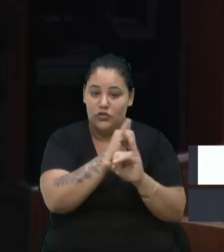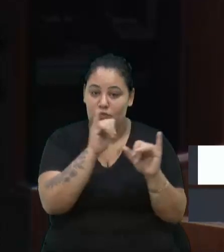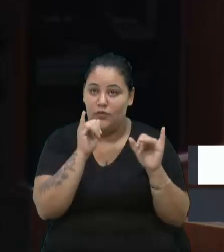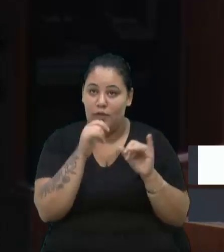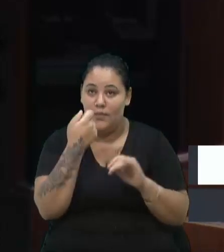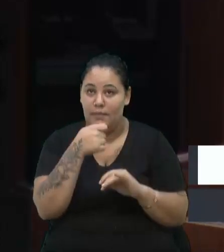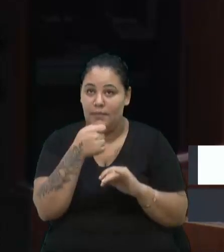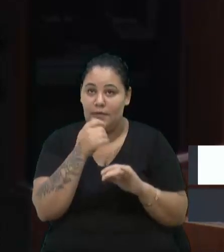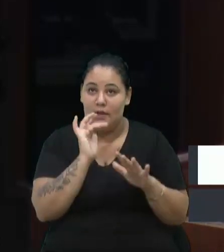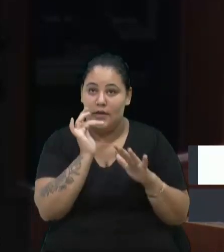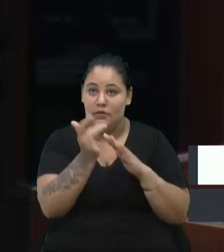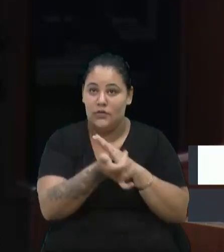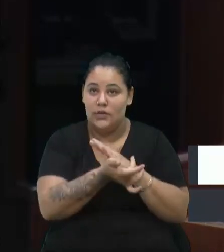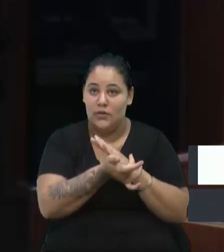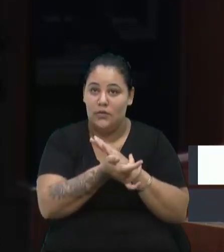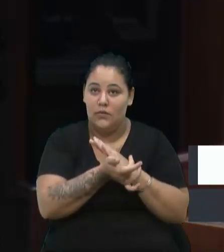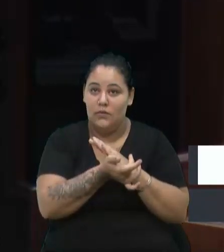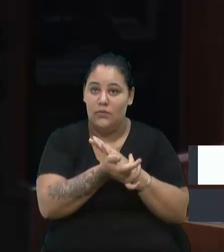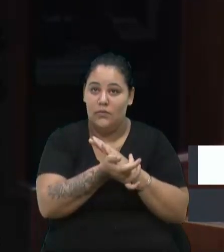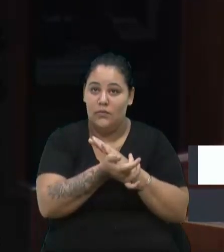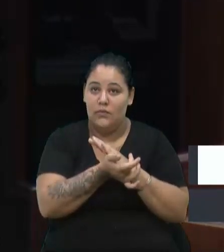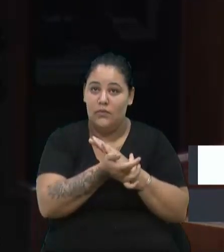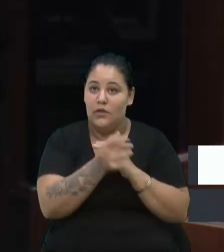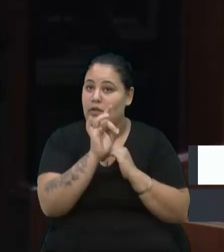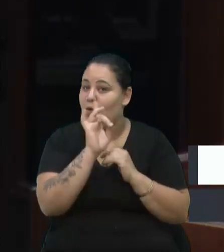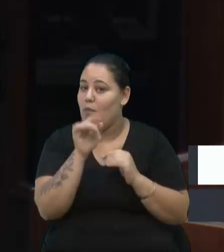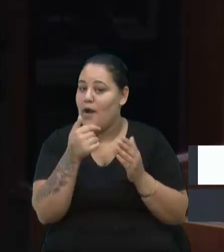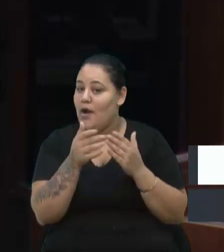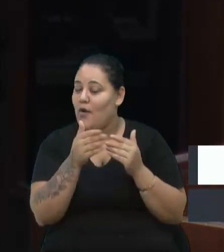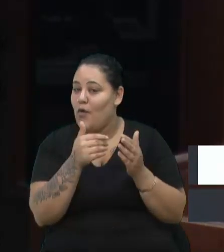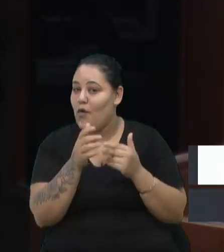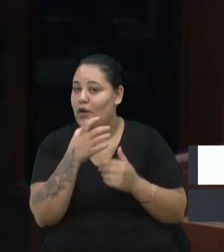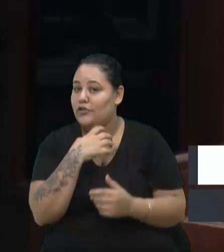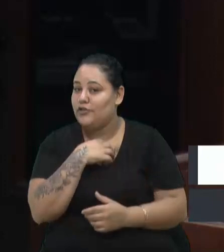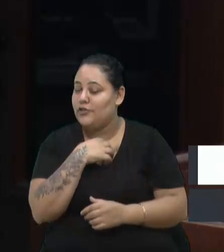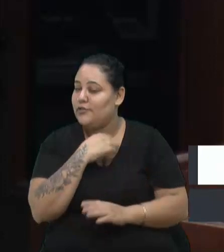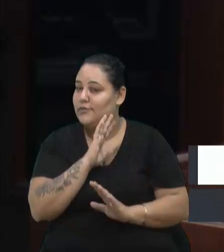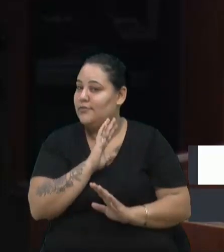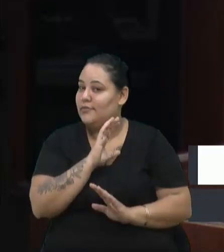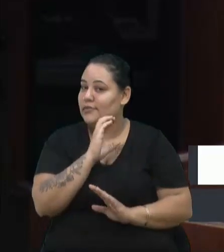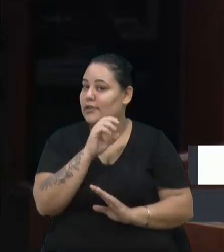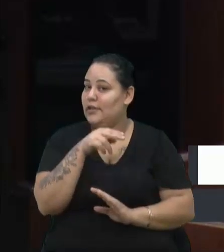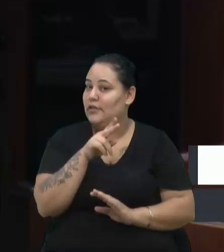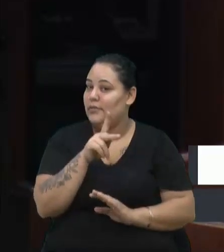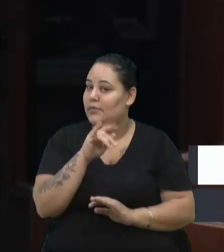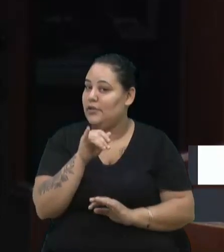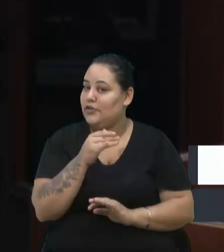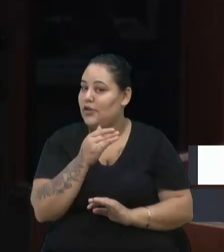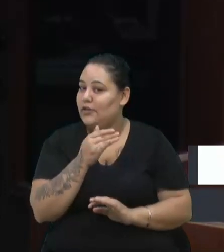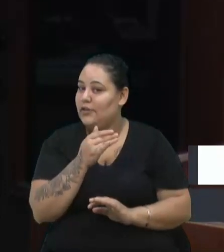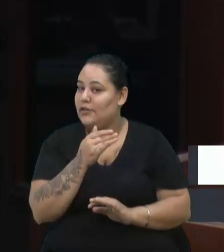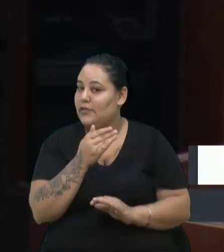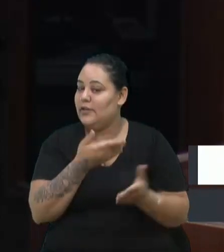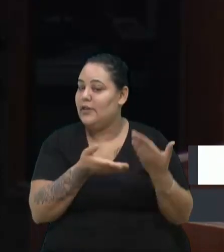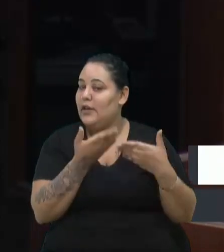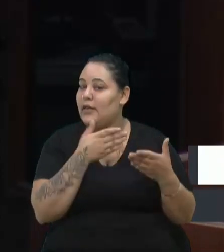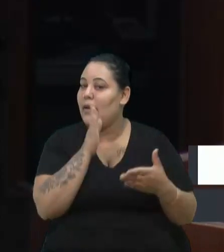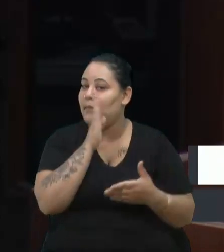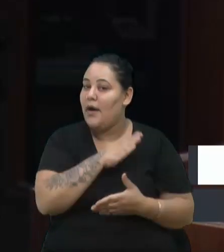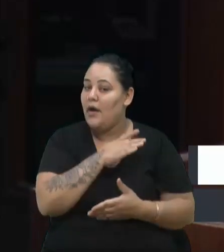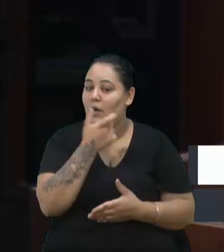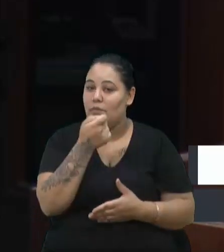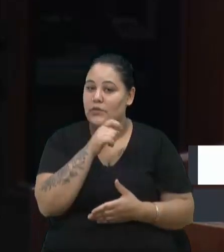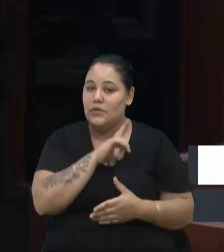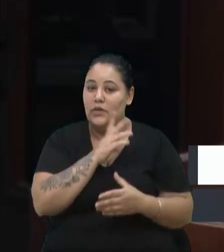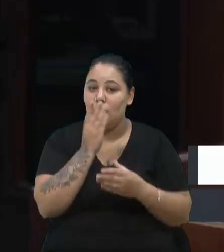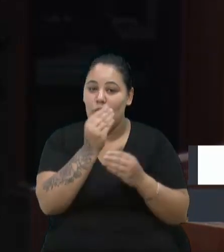aprender redes sociais. Não é assim o CNPJ a gente tratar mal. Temos que ter muito cuidado e muito